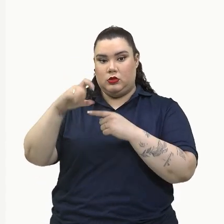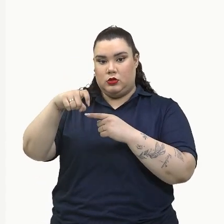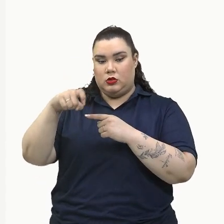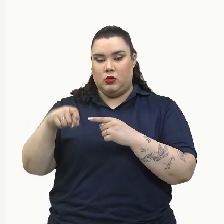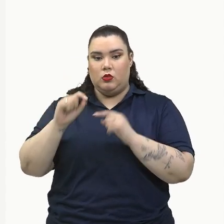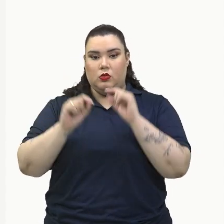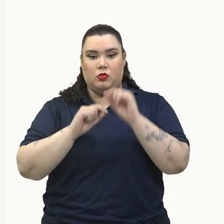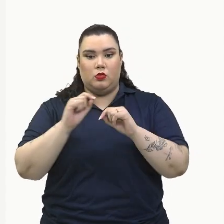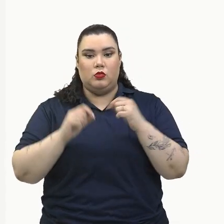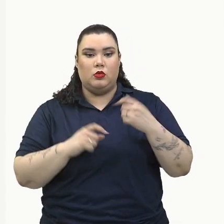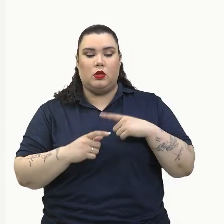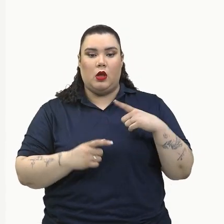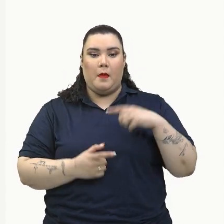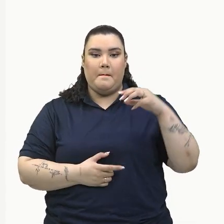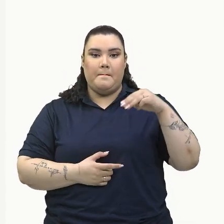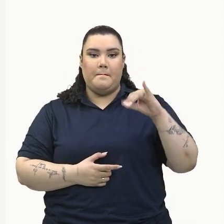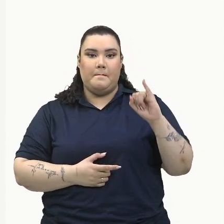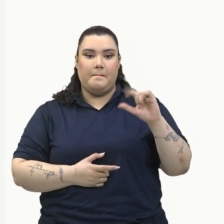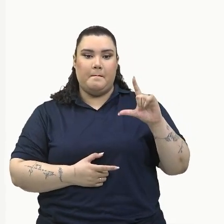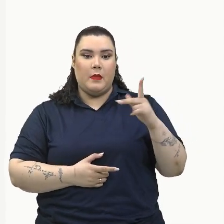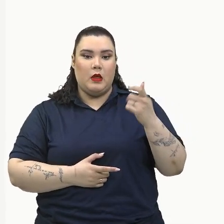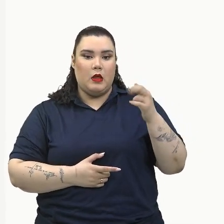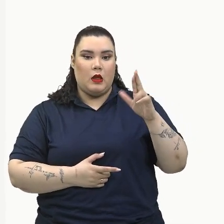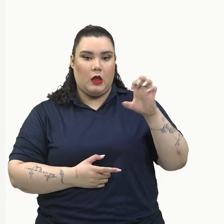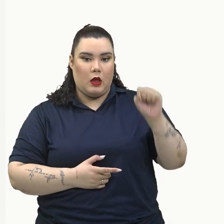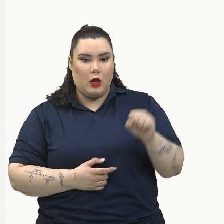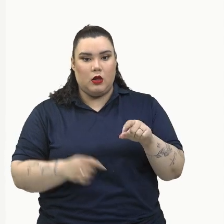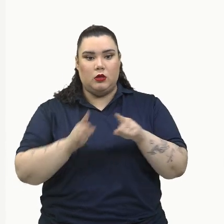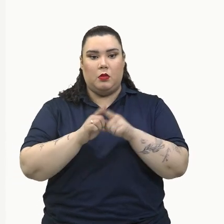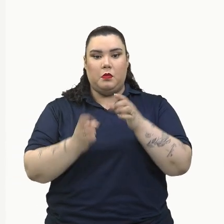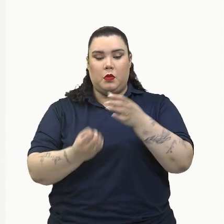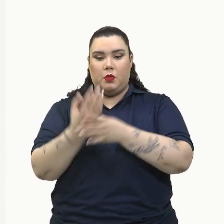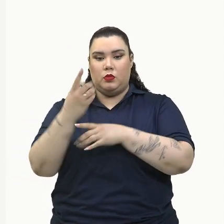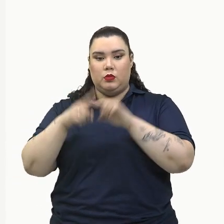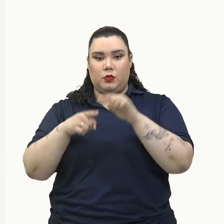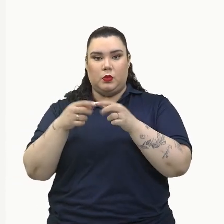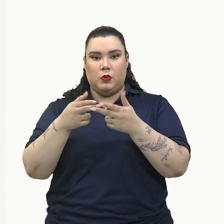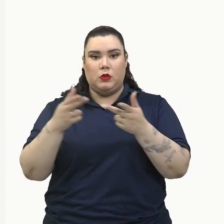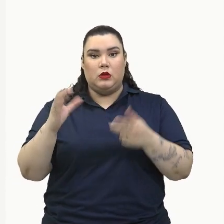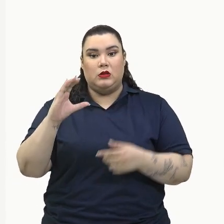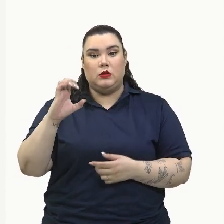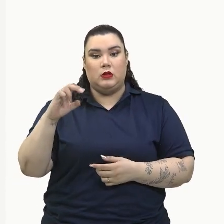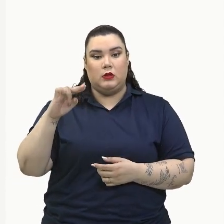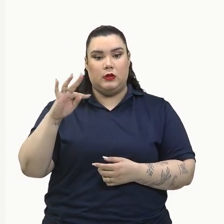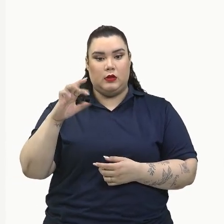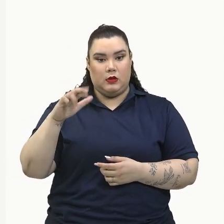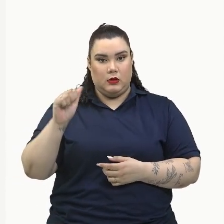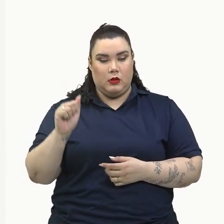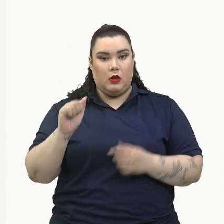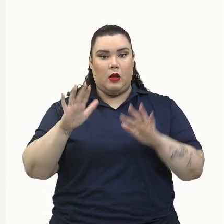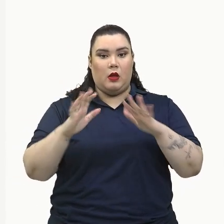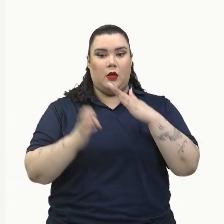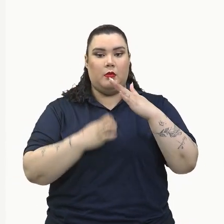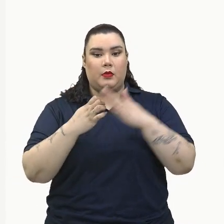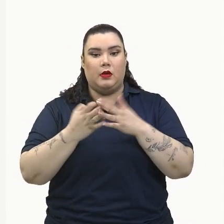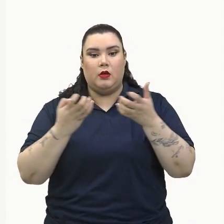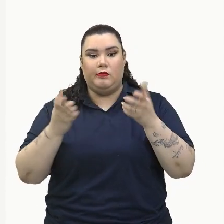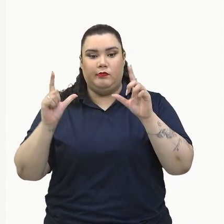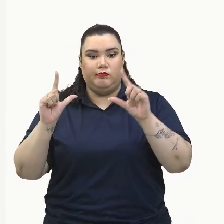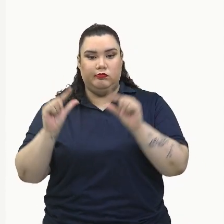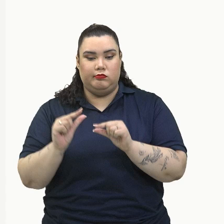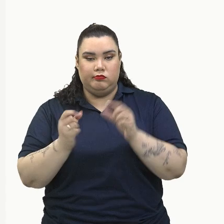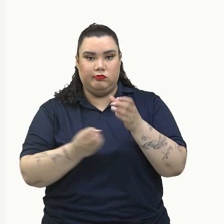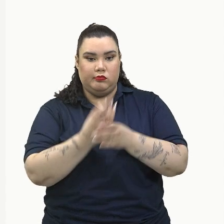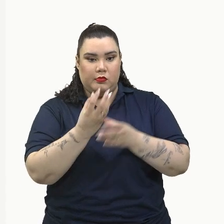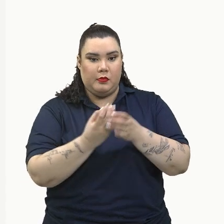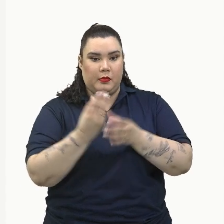x é o número de unidades produzidas em centenas. A empresa deseja minimizar os custos de produção